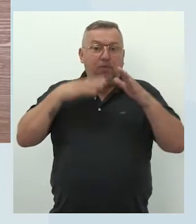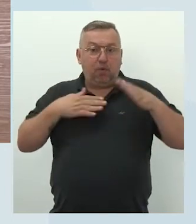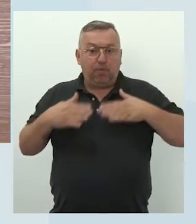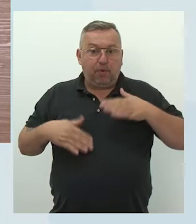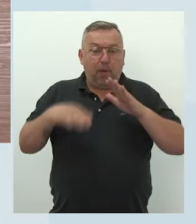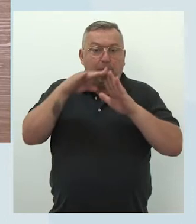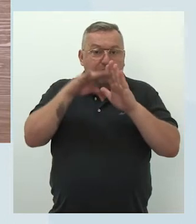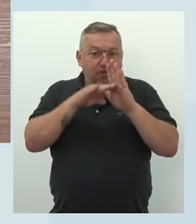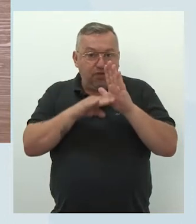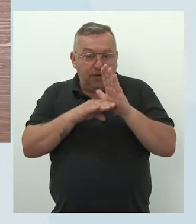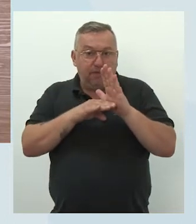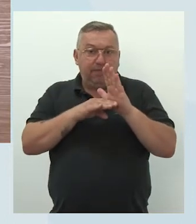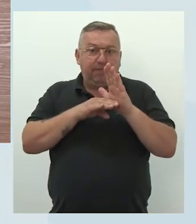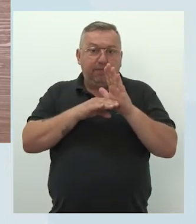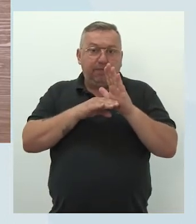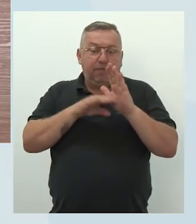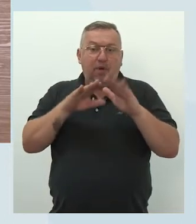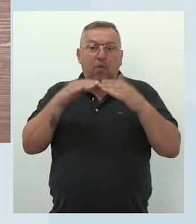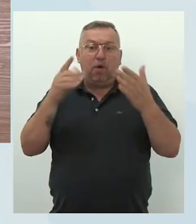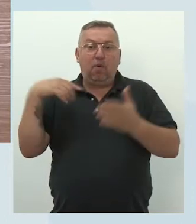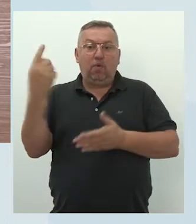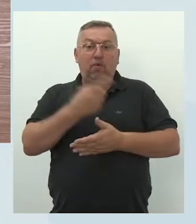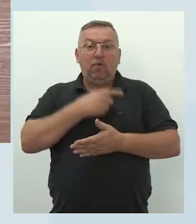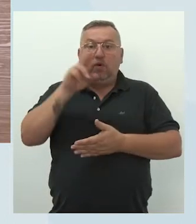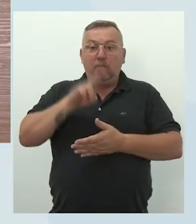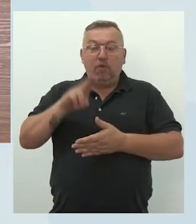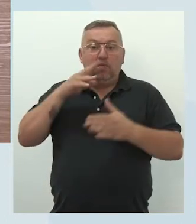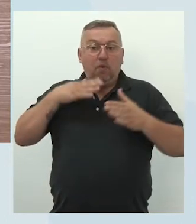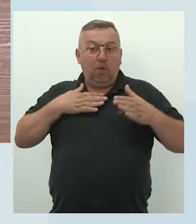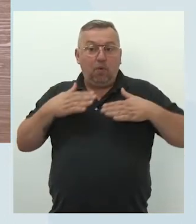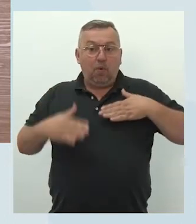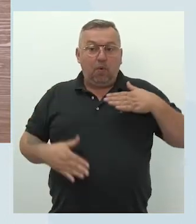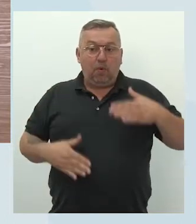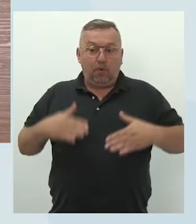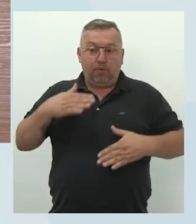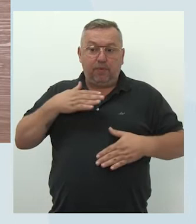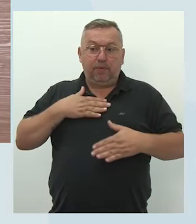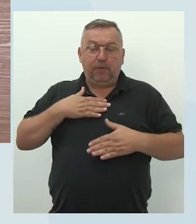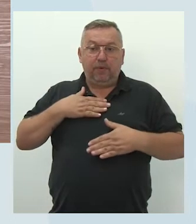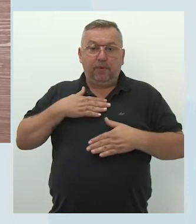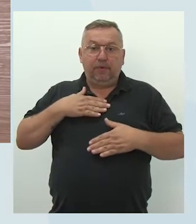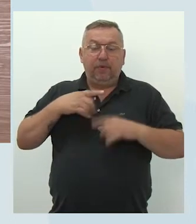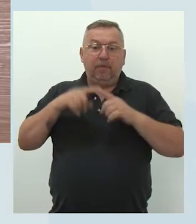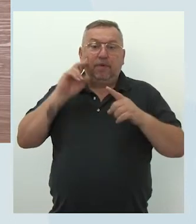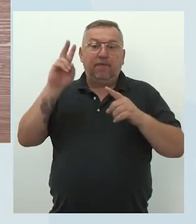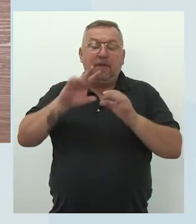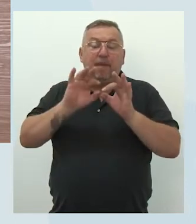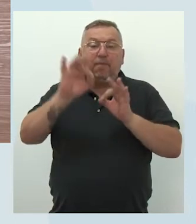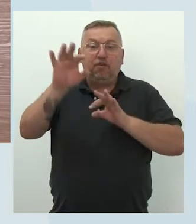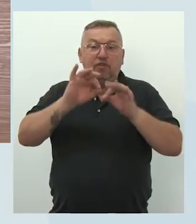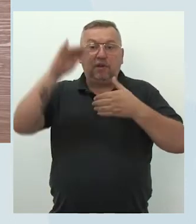corporal, na qual a gente usou o corpo e partes do corpo na relação entre